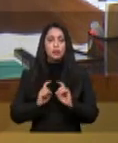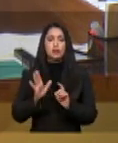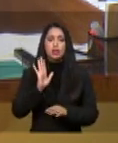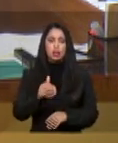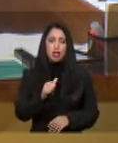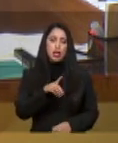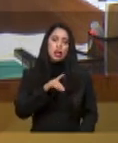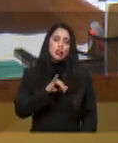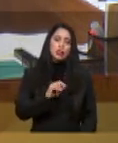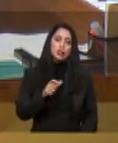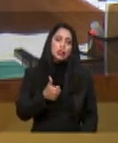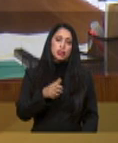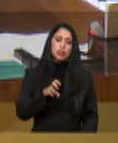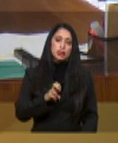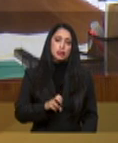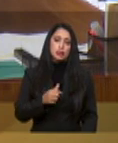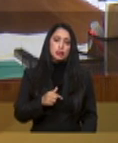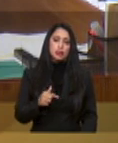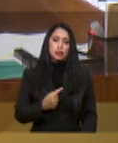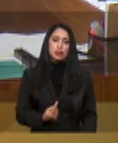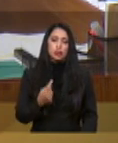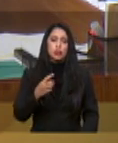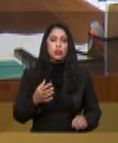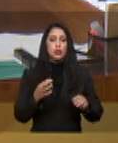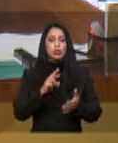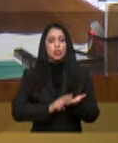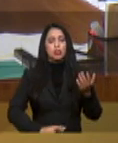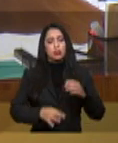mencionada DI 1571 de relatoria do ministro Gilmar Mendes.